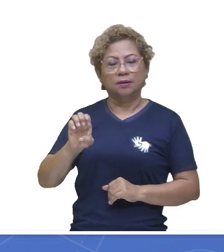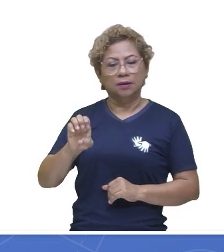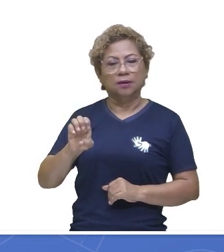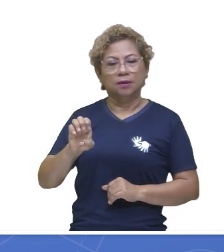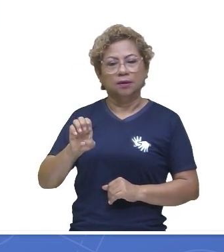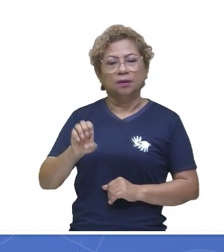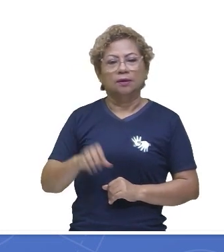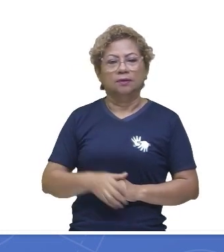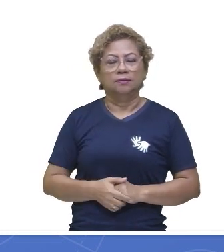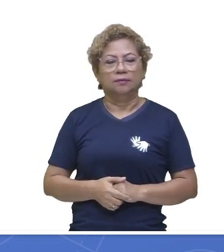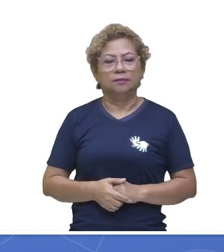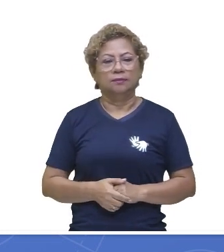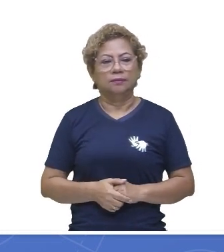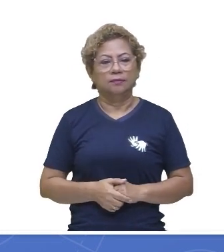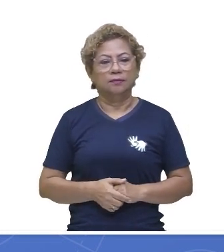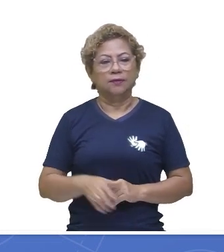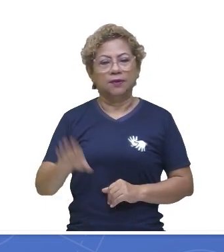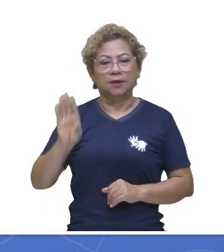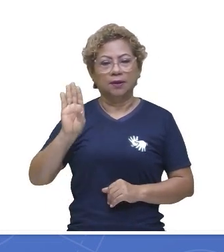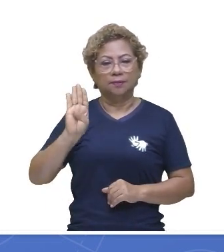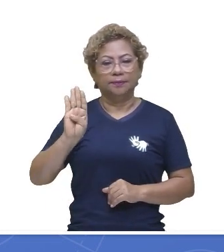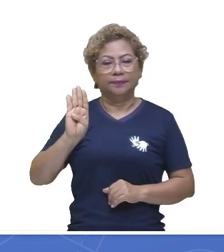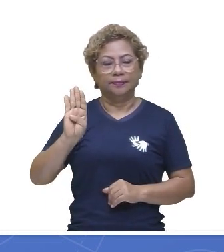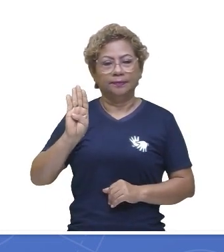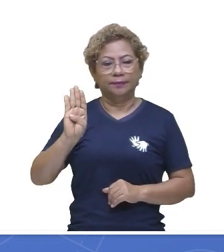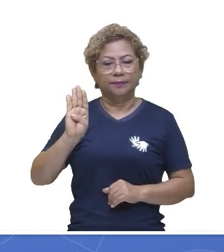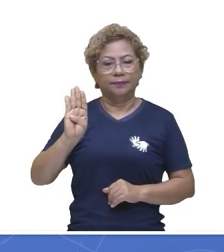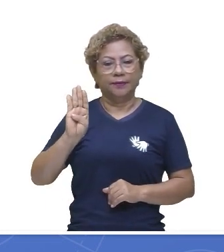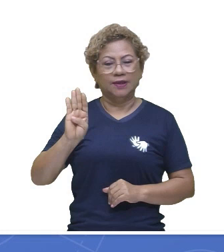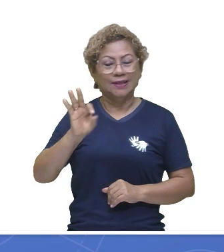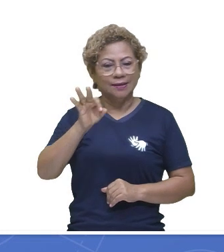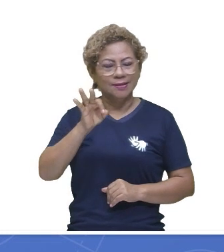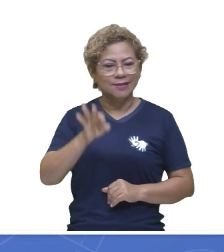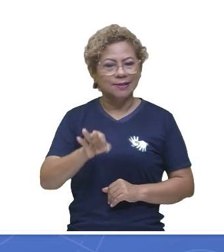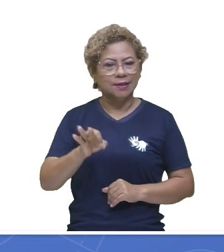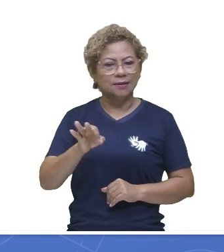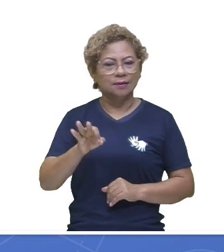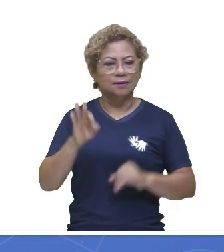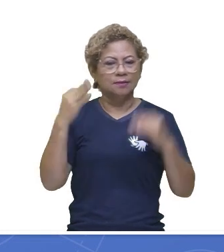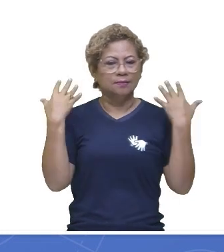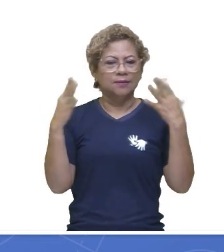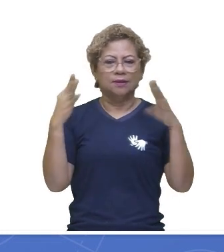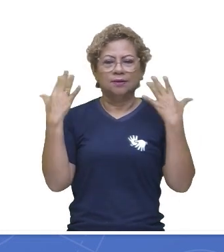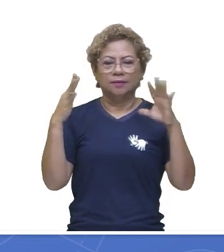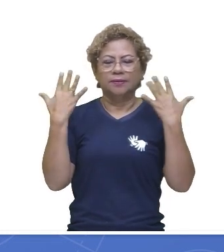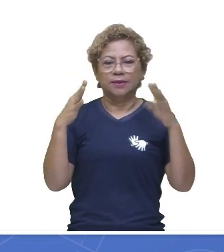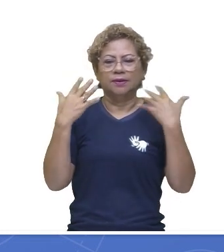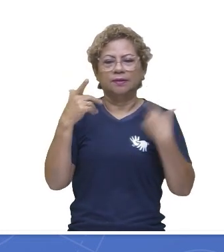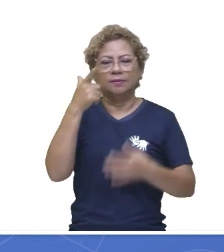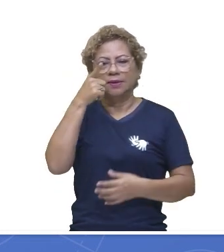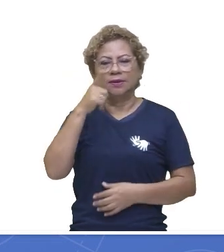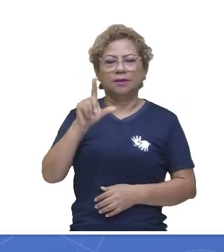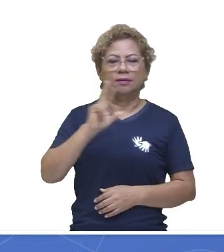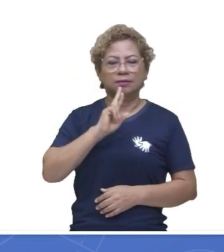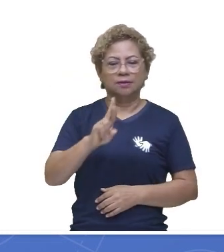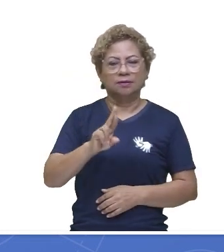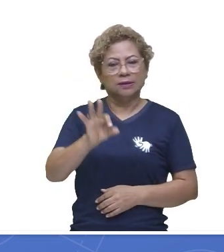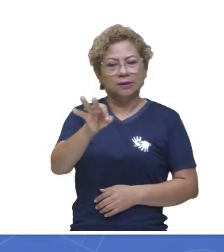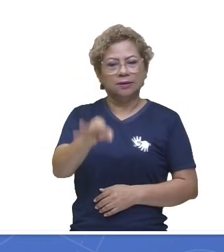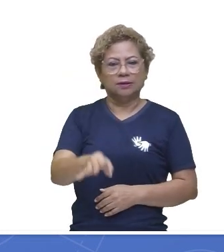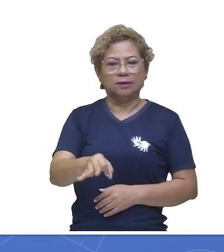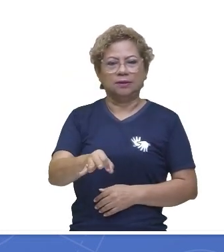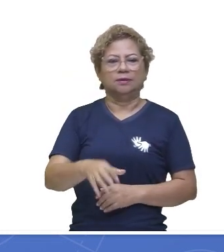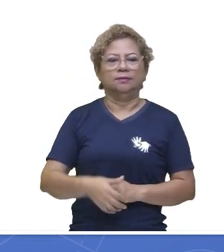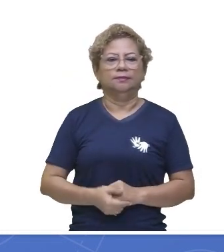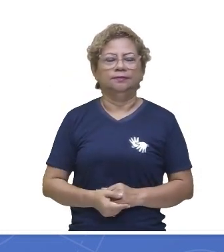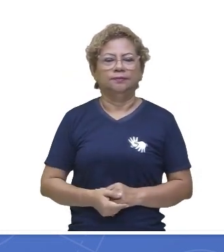então é a letra B de bola, pessoal. A resposta correta é a letra B, a gente vai já ver aqui nos cálculos. Vamos